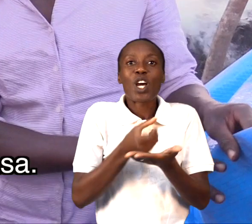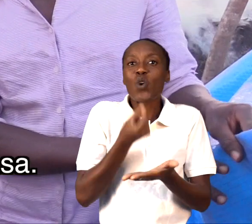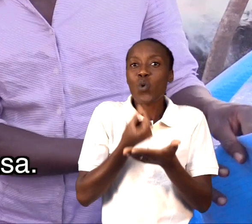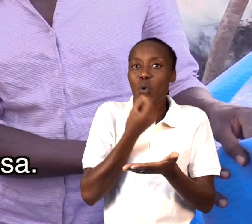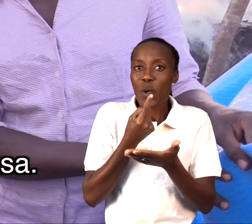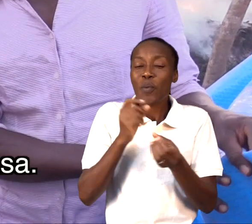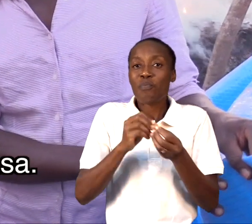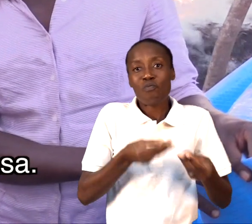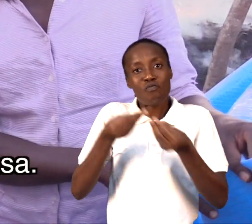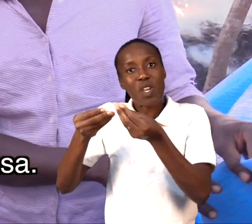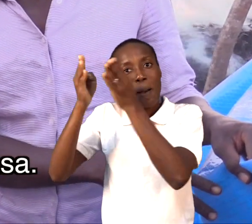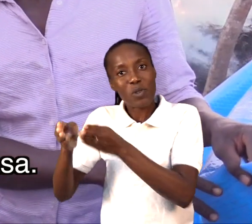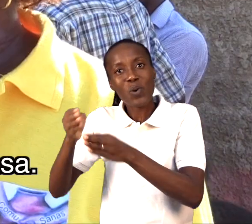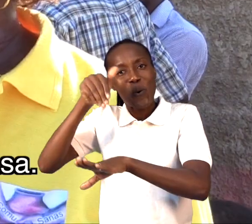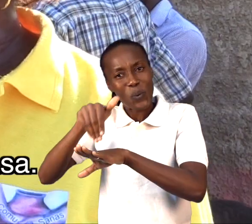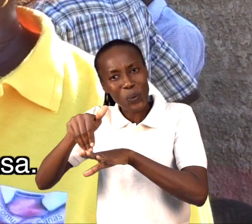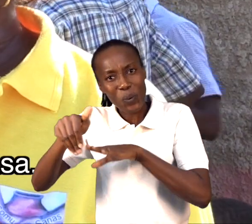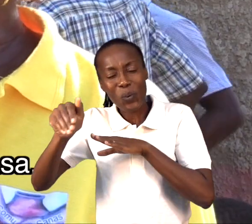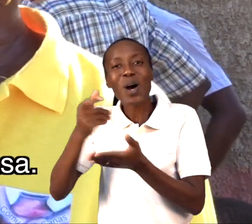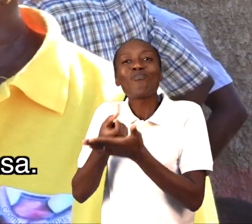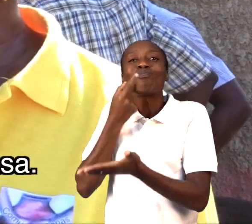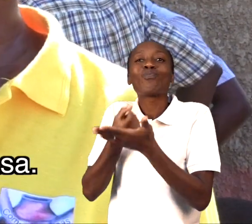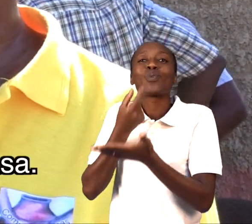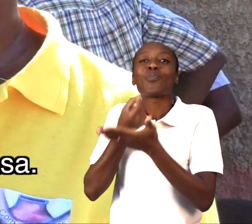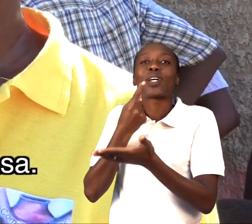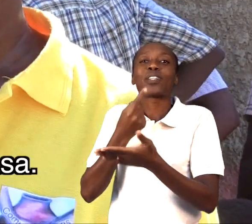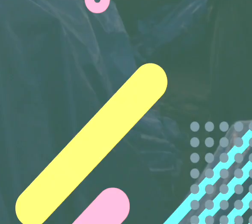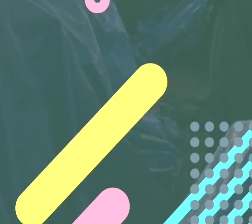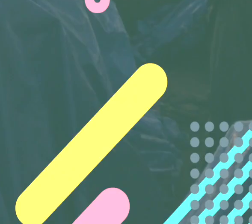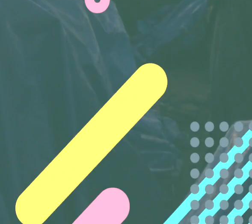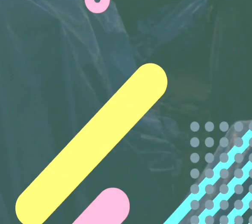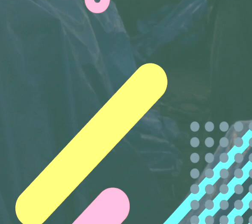poder buscar os medicamentos e dar a paciente para continuar a tomar.